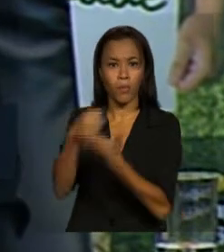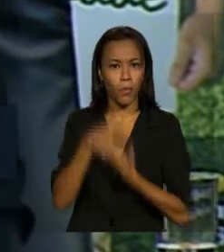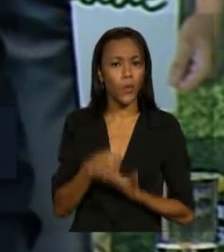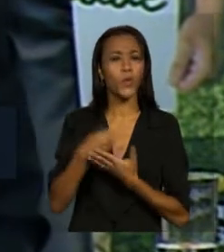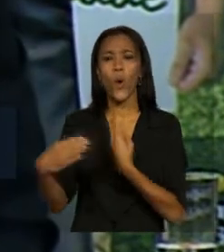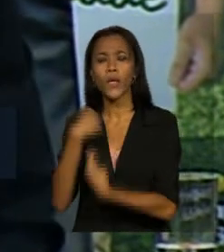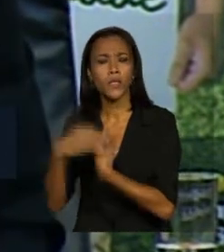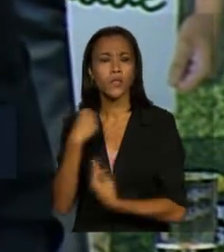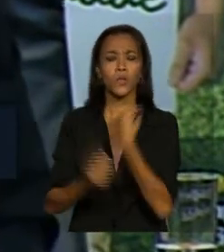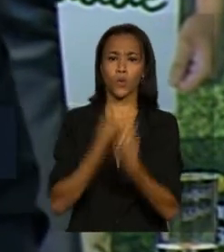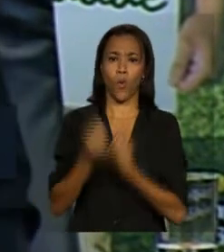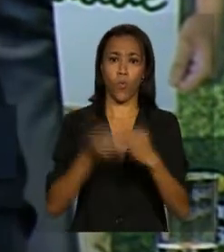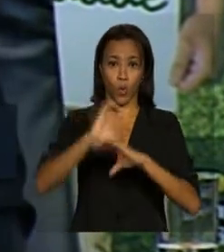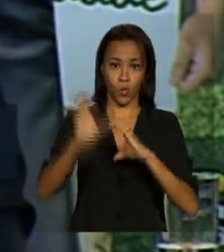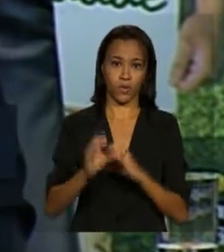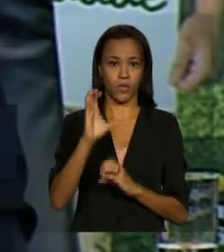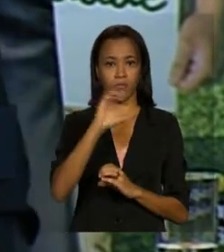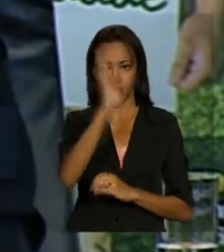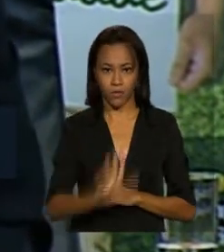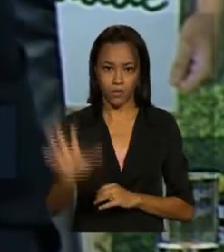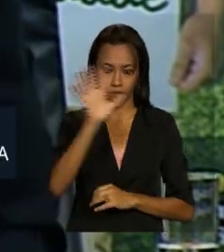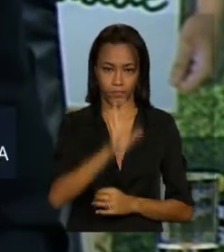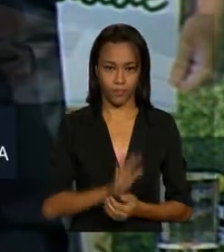diretrizes e orientações para o próximo período também.